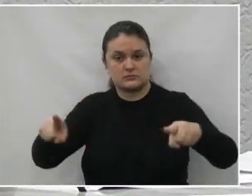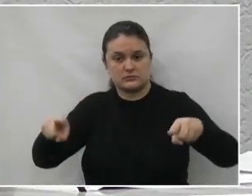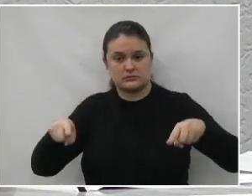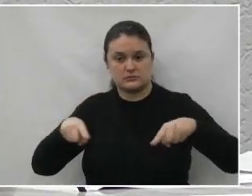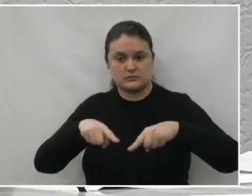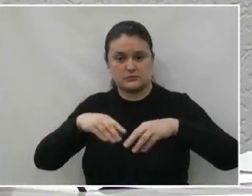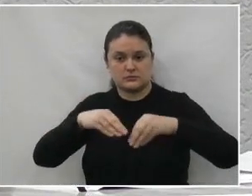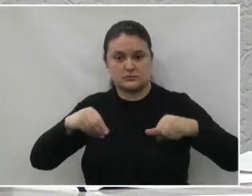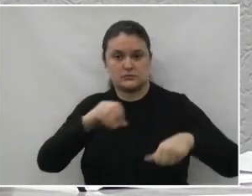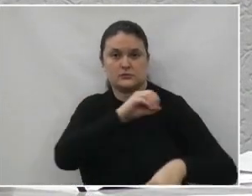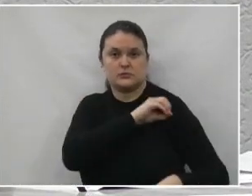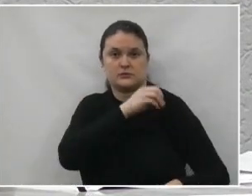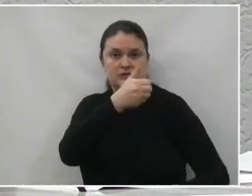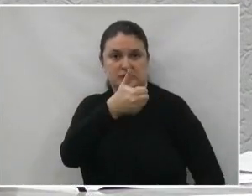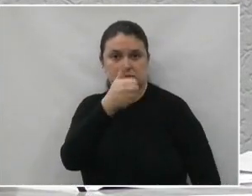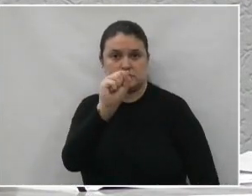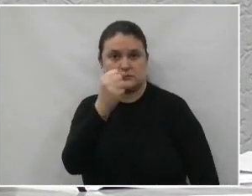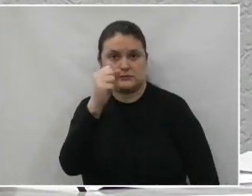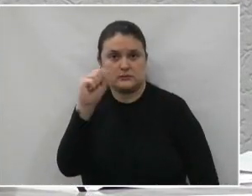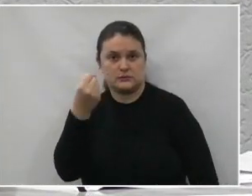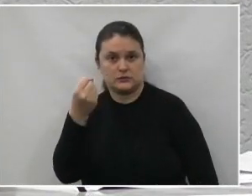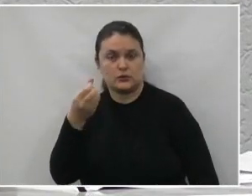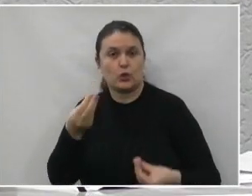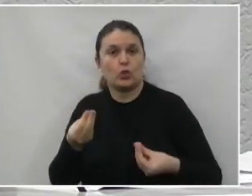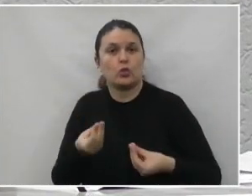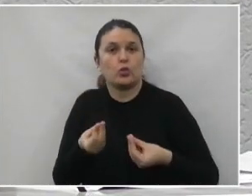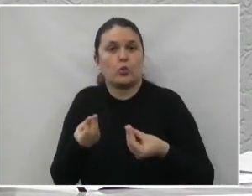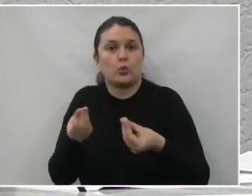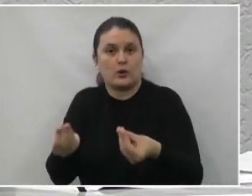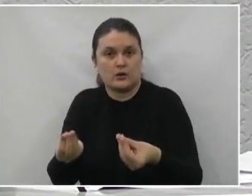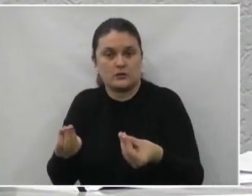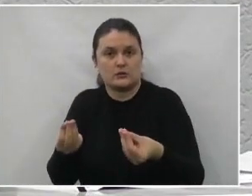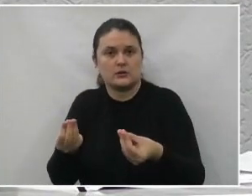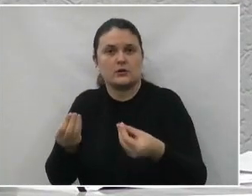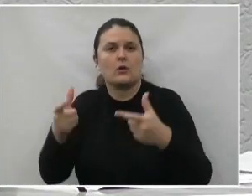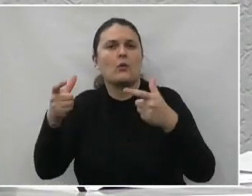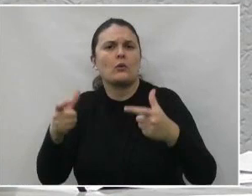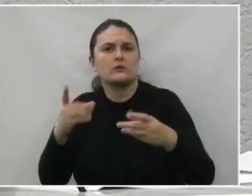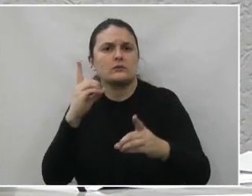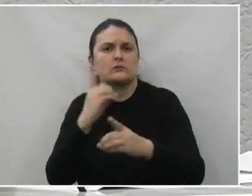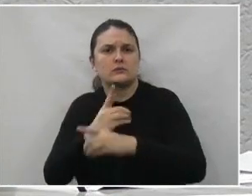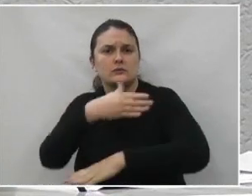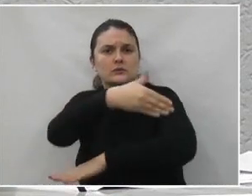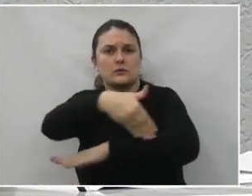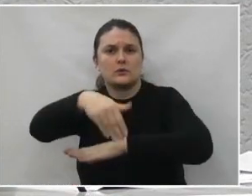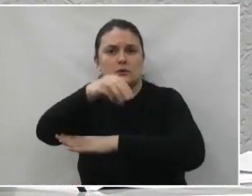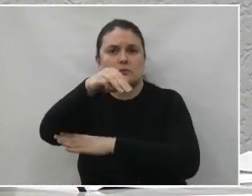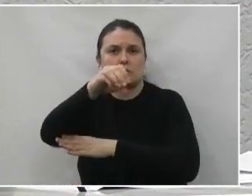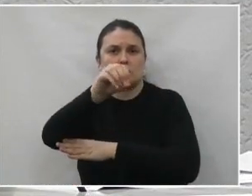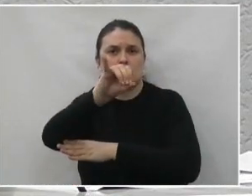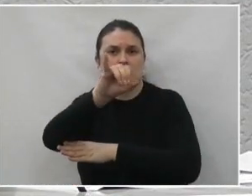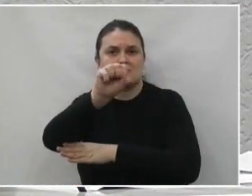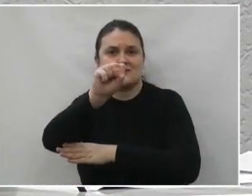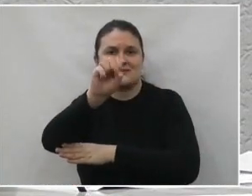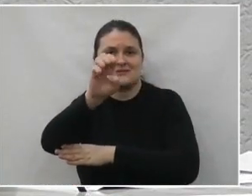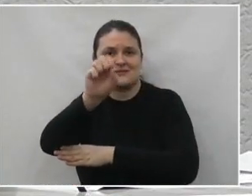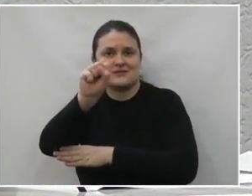número 188, por doação, onde se localiza a Rua Moisés Malheiros de